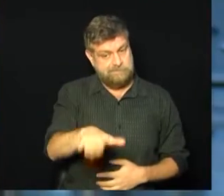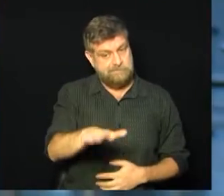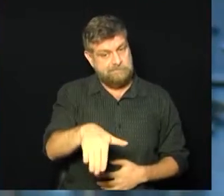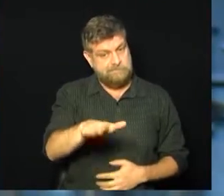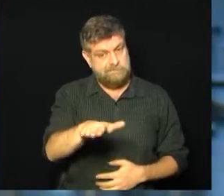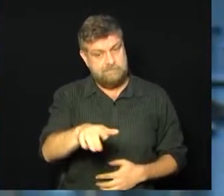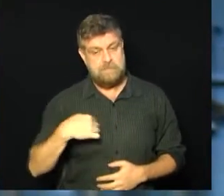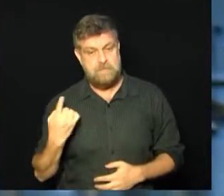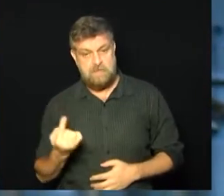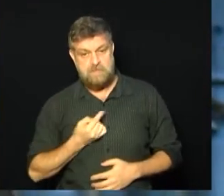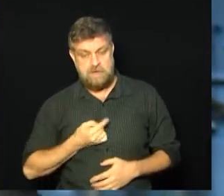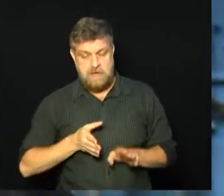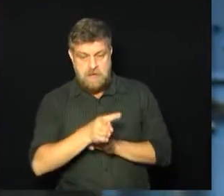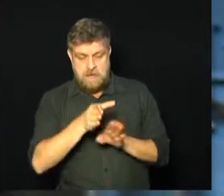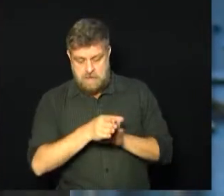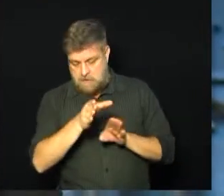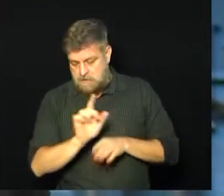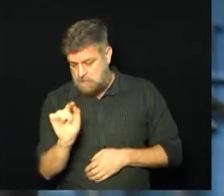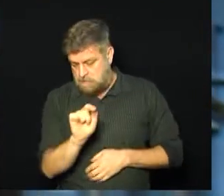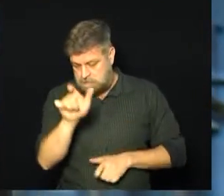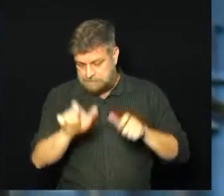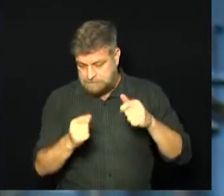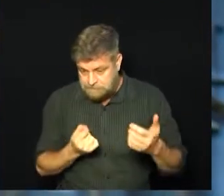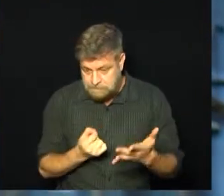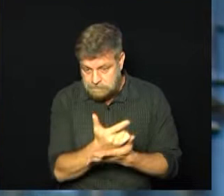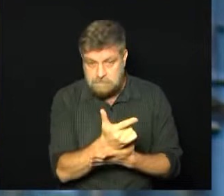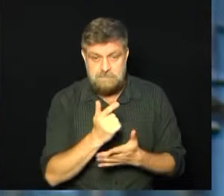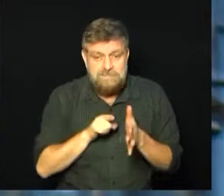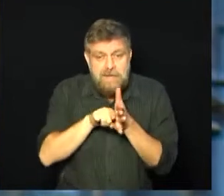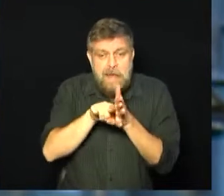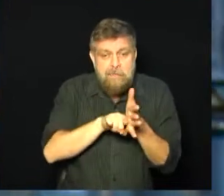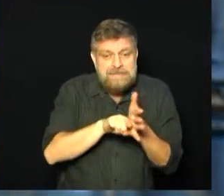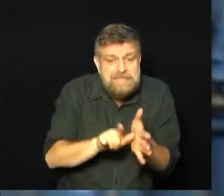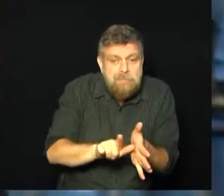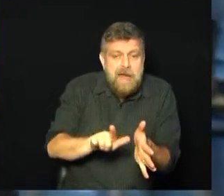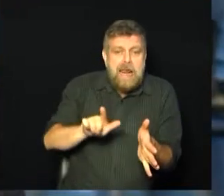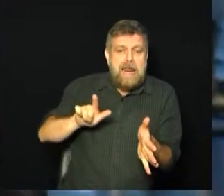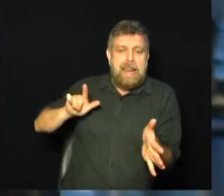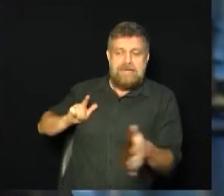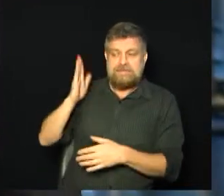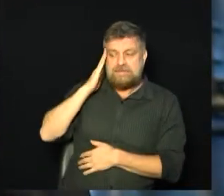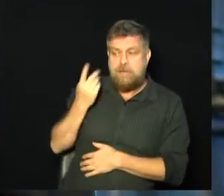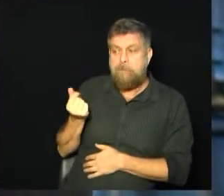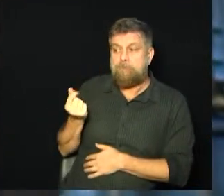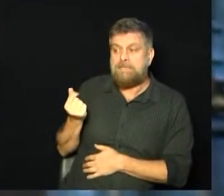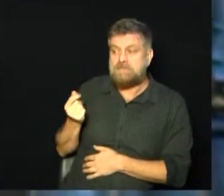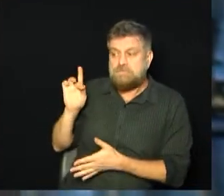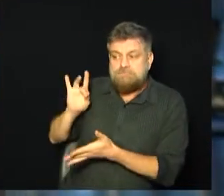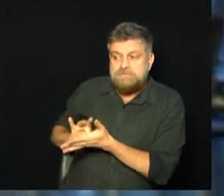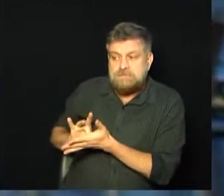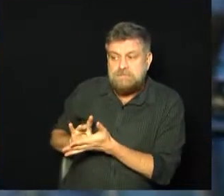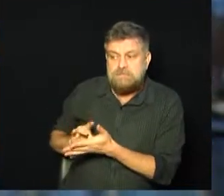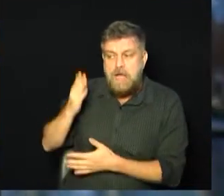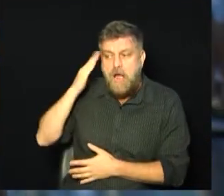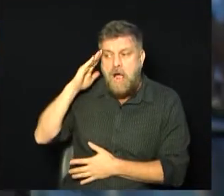A orientação do Procon de Campinas é que o consumidor faça uma pesquisa prévia do preço do produto para que ele tenha uma noção do